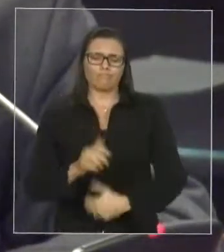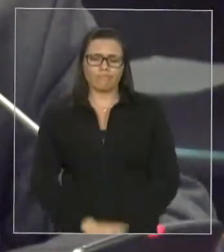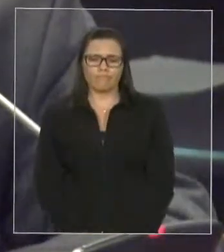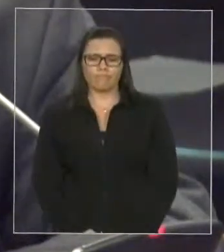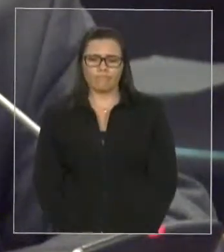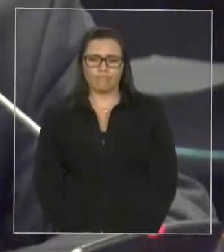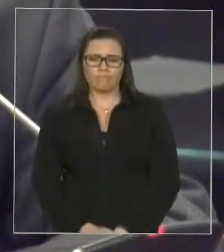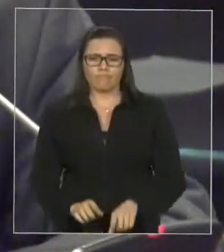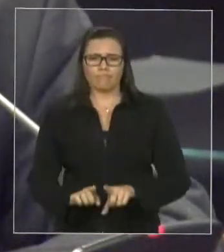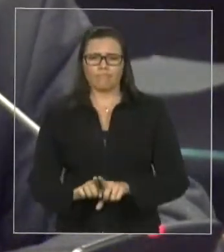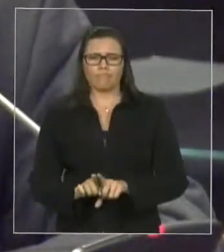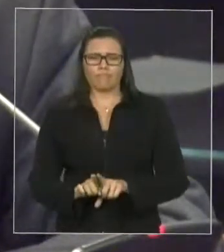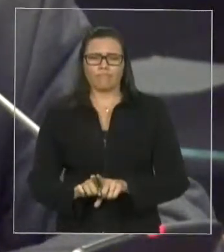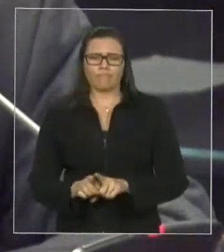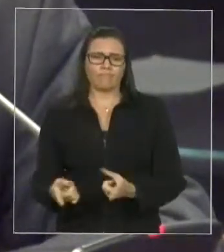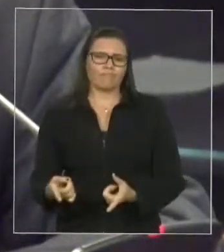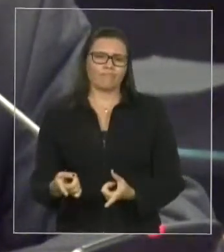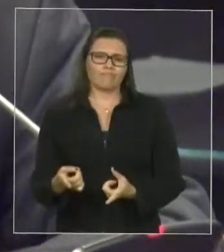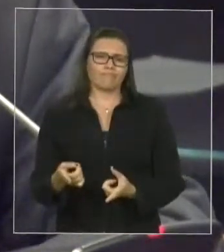os municípios que existe agora.